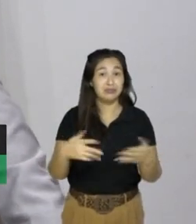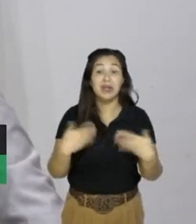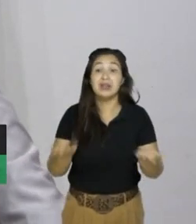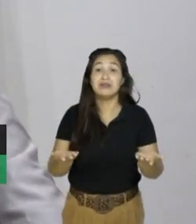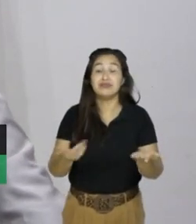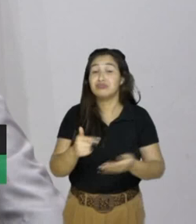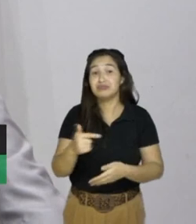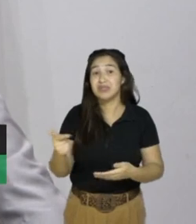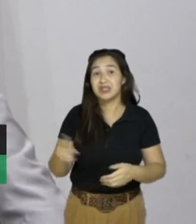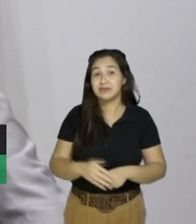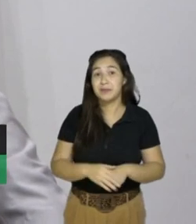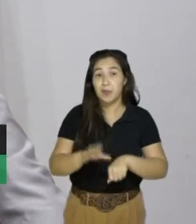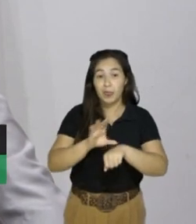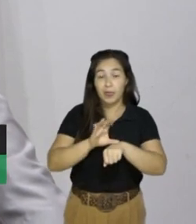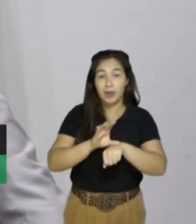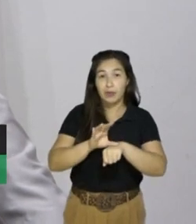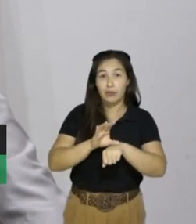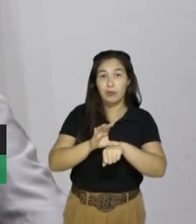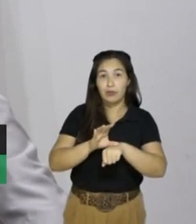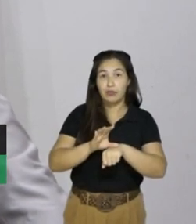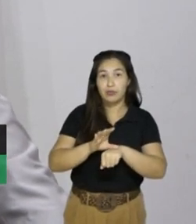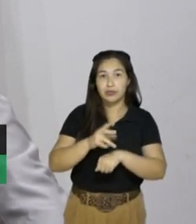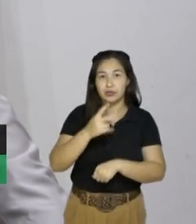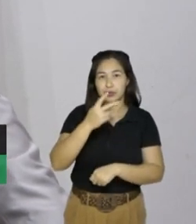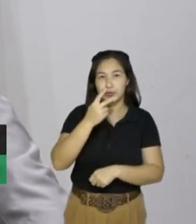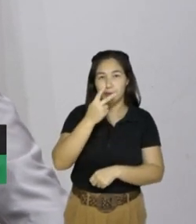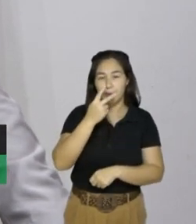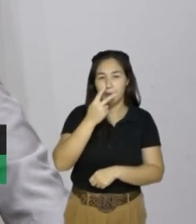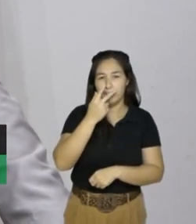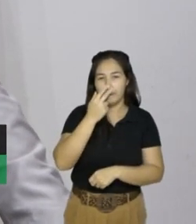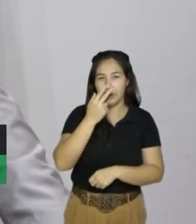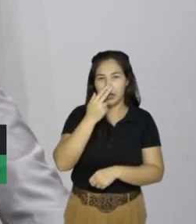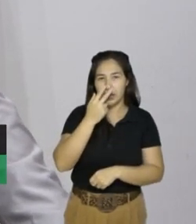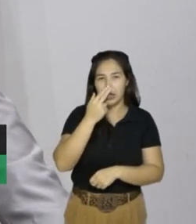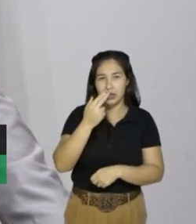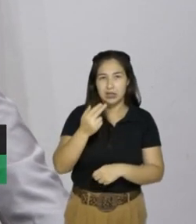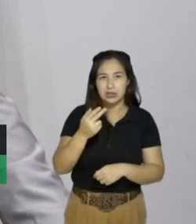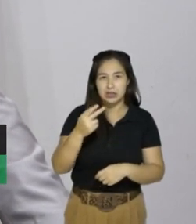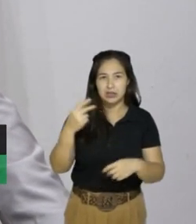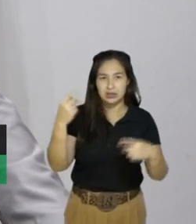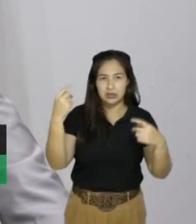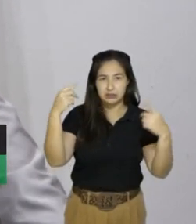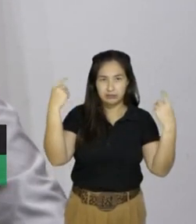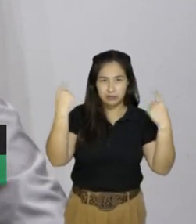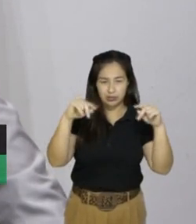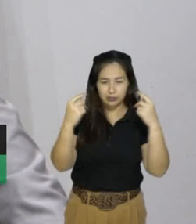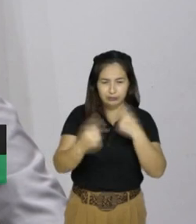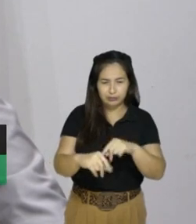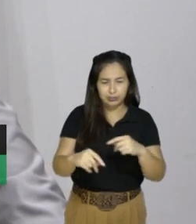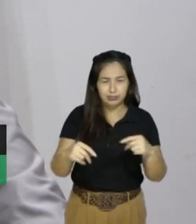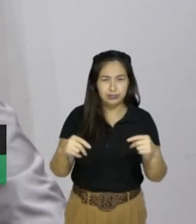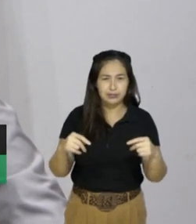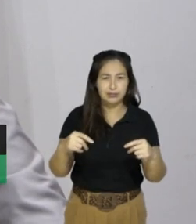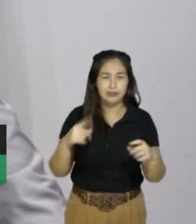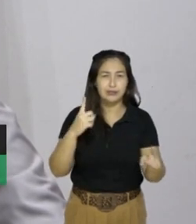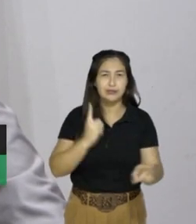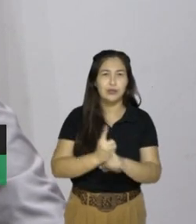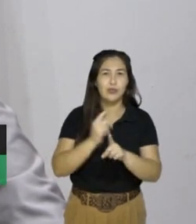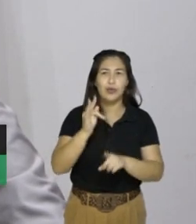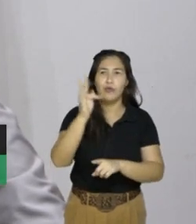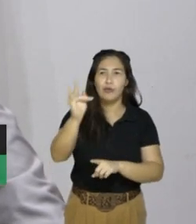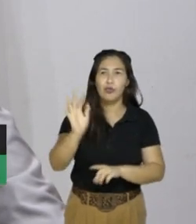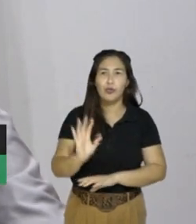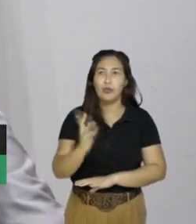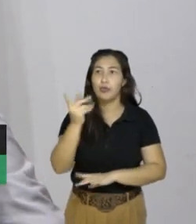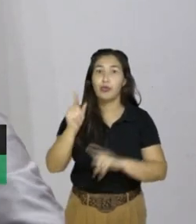curso de mãe de nade pai de santo essas coisas para adivinhar o que vai acontecer no futuro nenhum dos deputados aqui